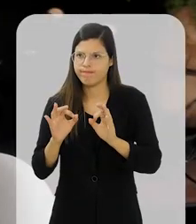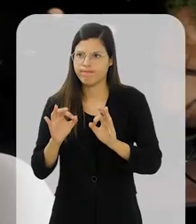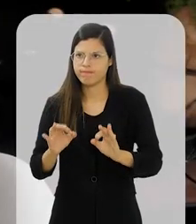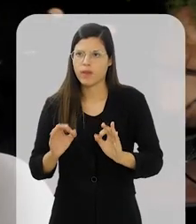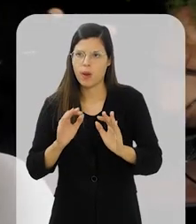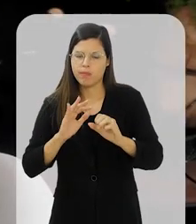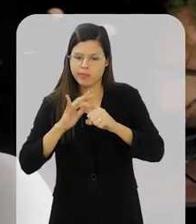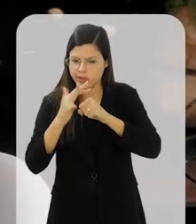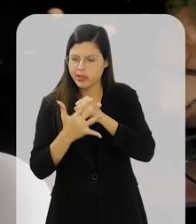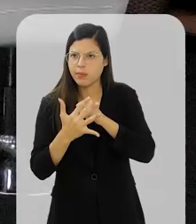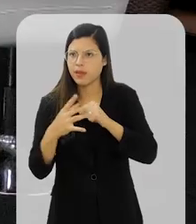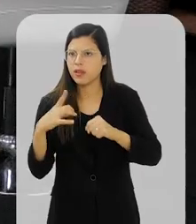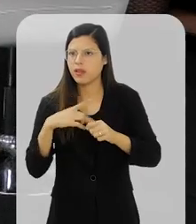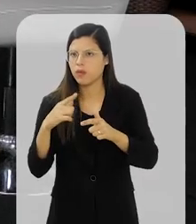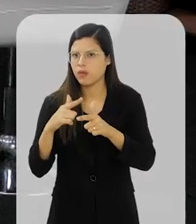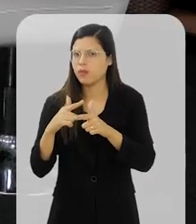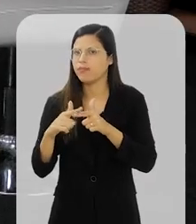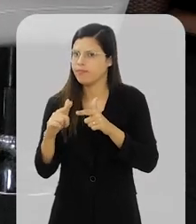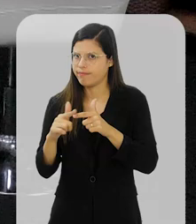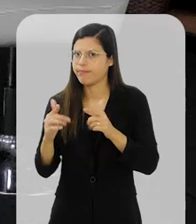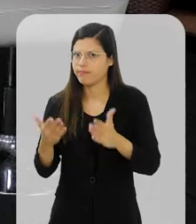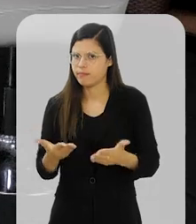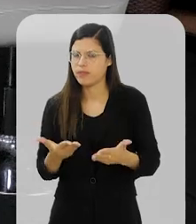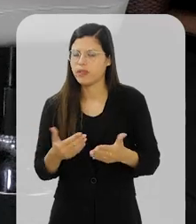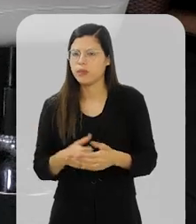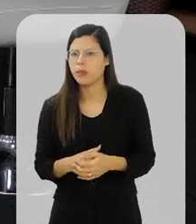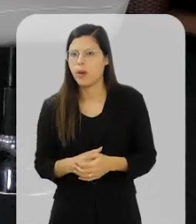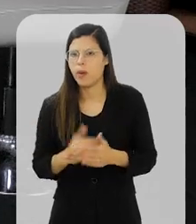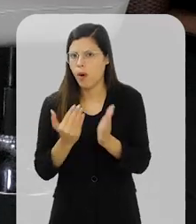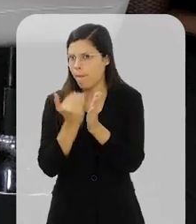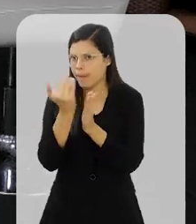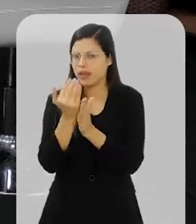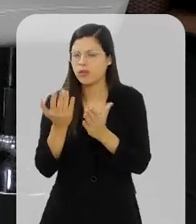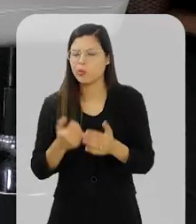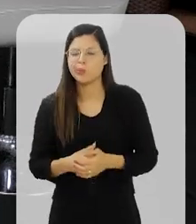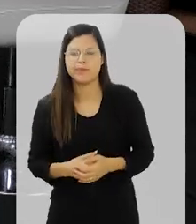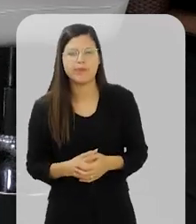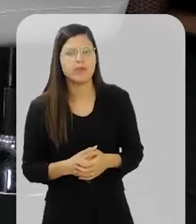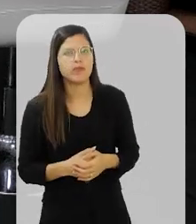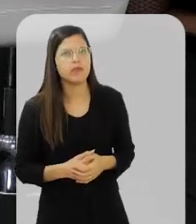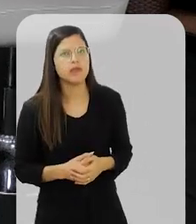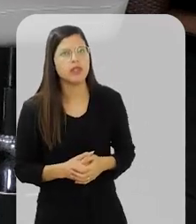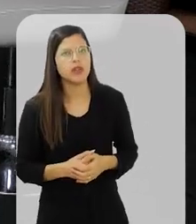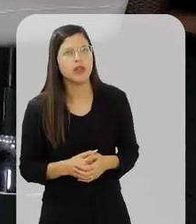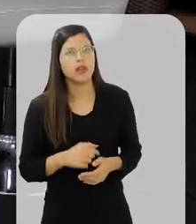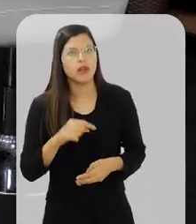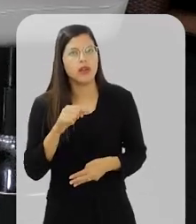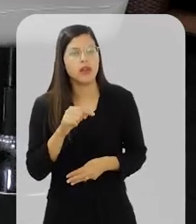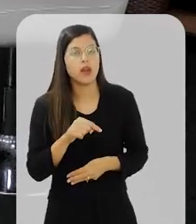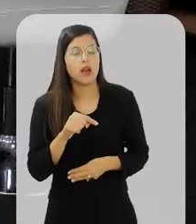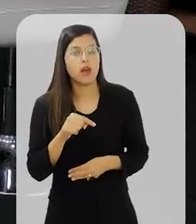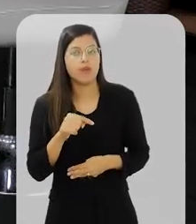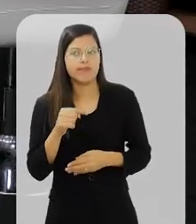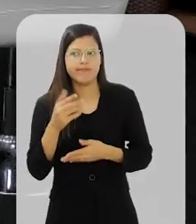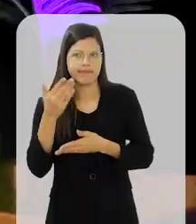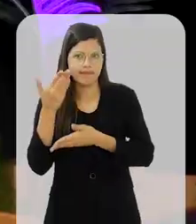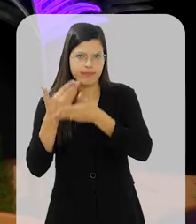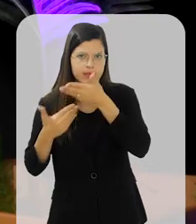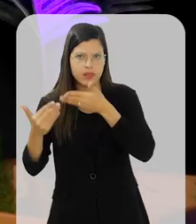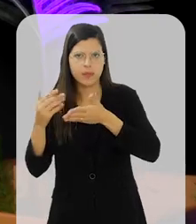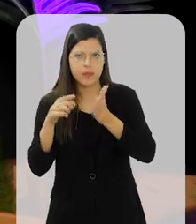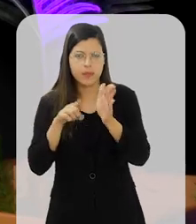aí. Trouxe mesmo, né? Desculpa. Saiu uma pesquisa até há pouco tempo, dizendo antigamente, há um tempo